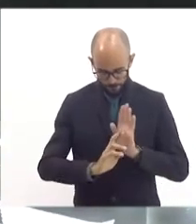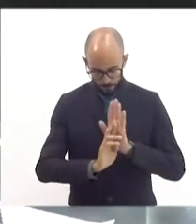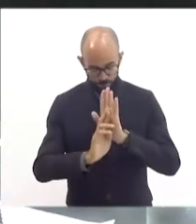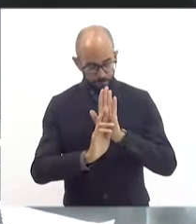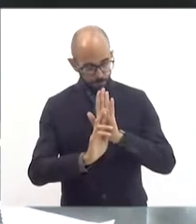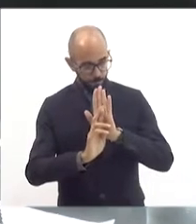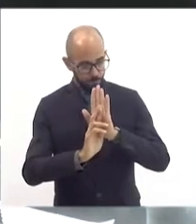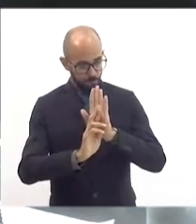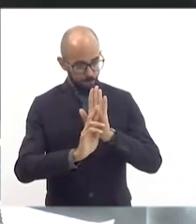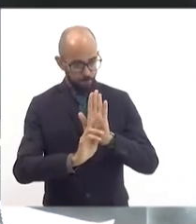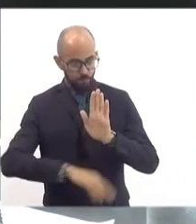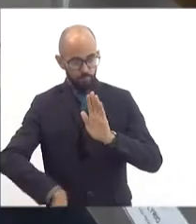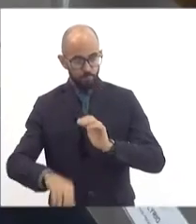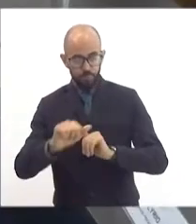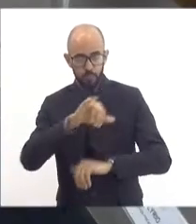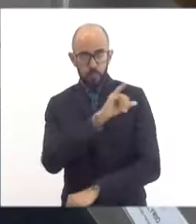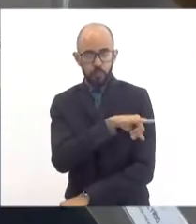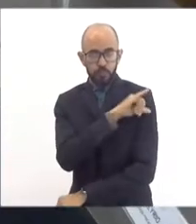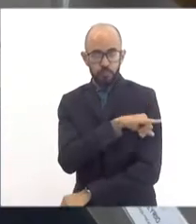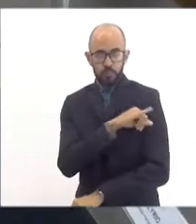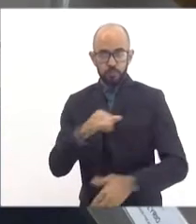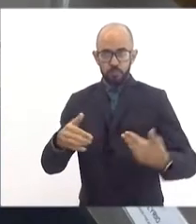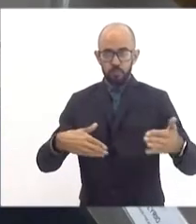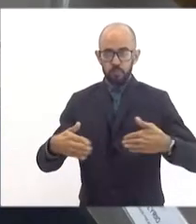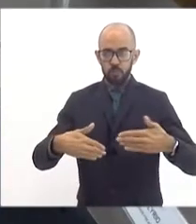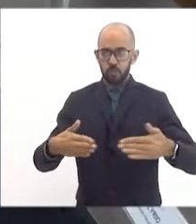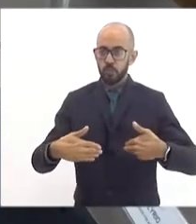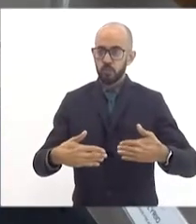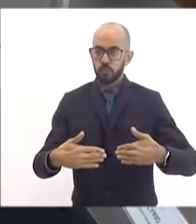representando o Rio Indústria,